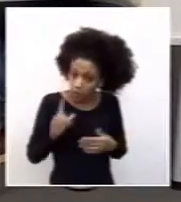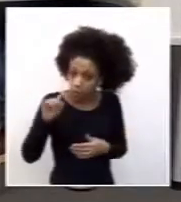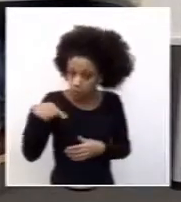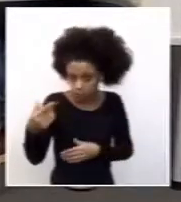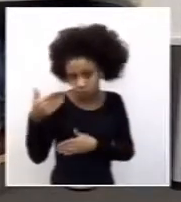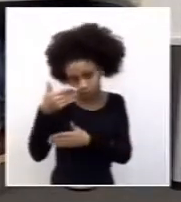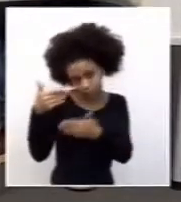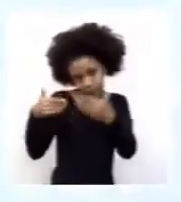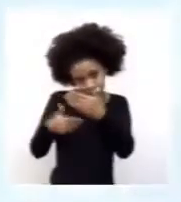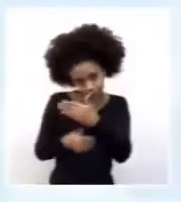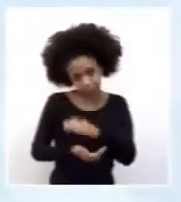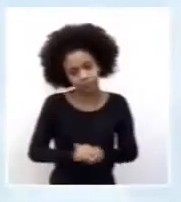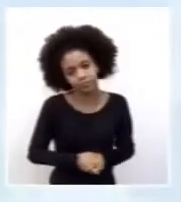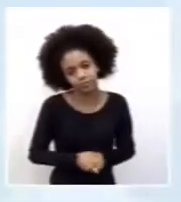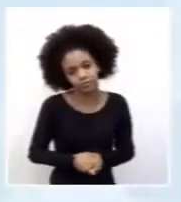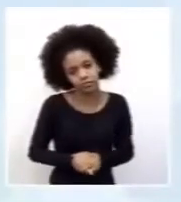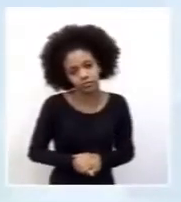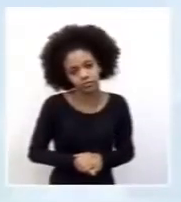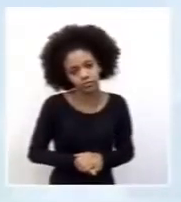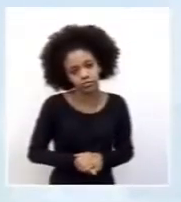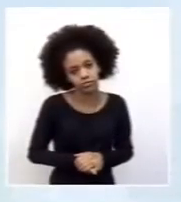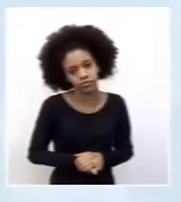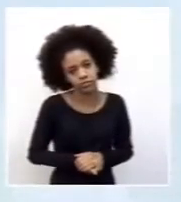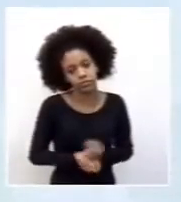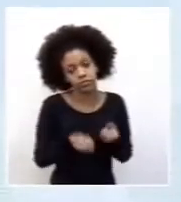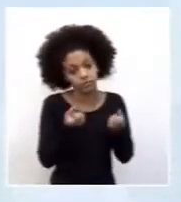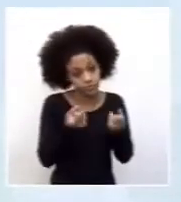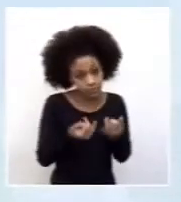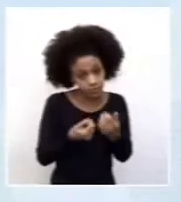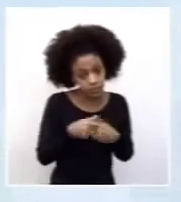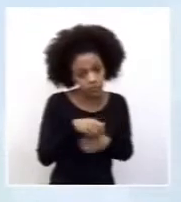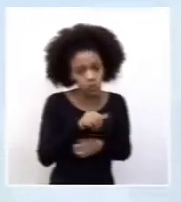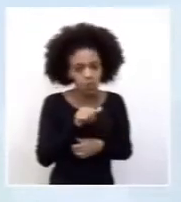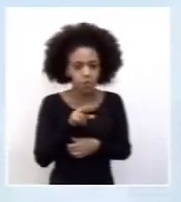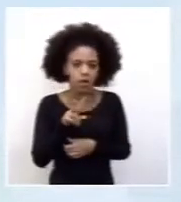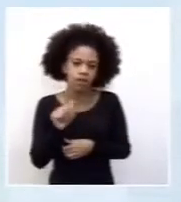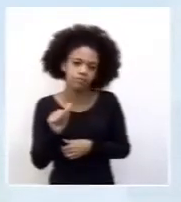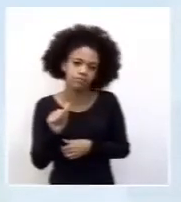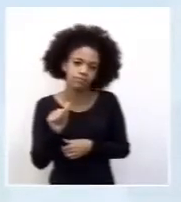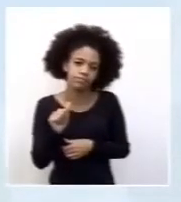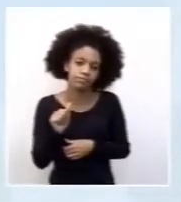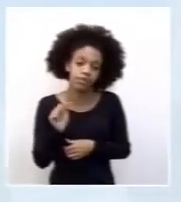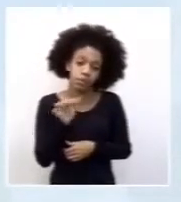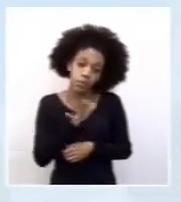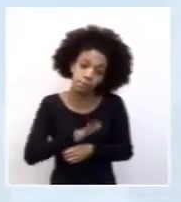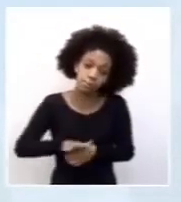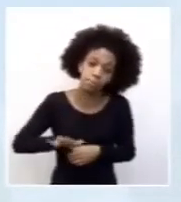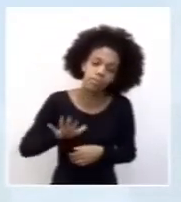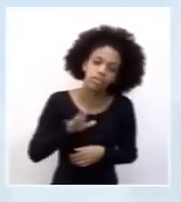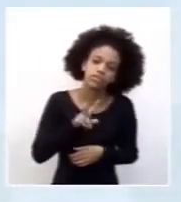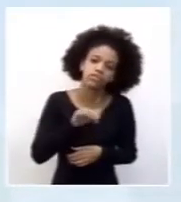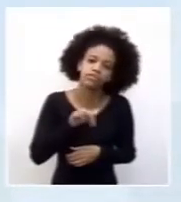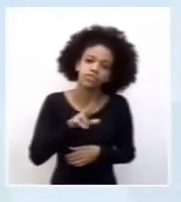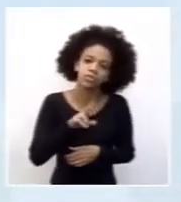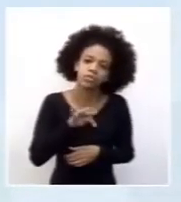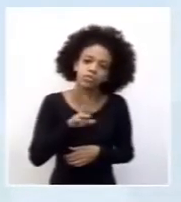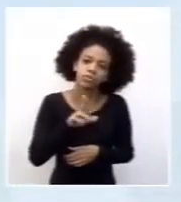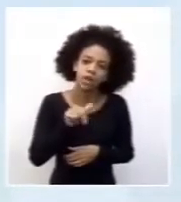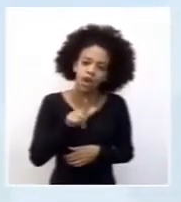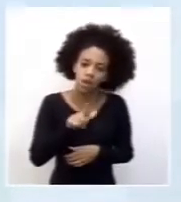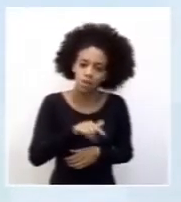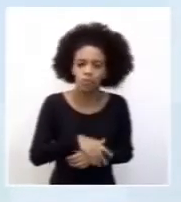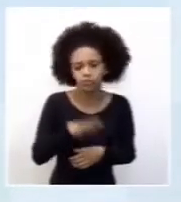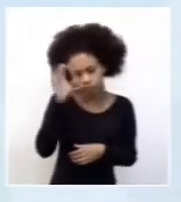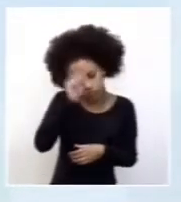por favor, né, que nós vamos falar sobre o AVA, né, nós vamos falar que é o ambiente virtual de aprendizagem, né, que